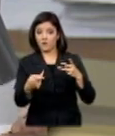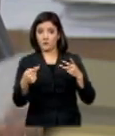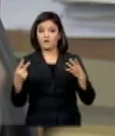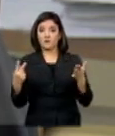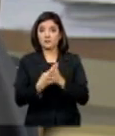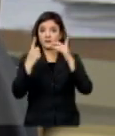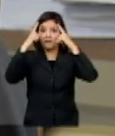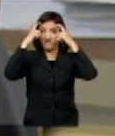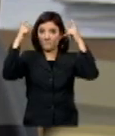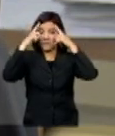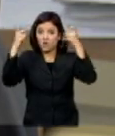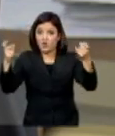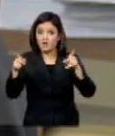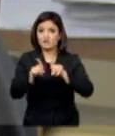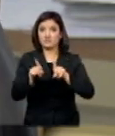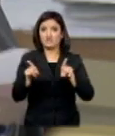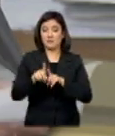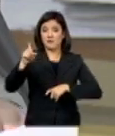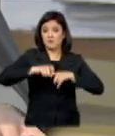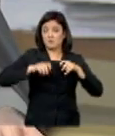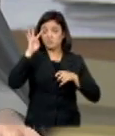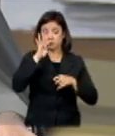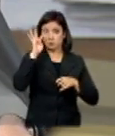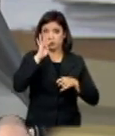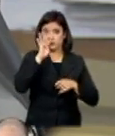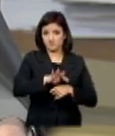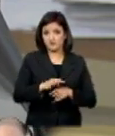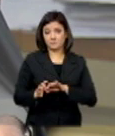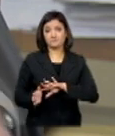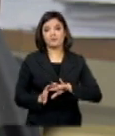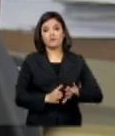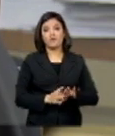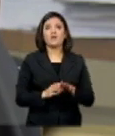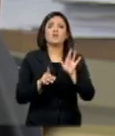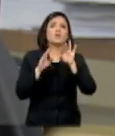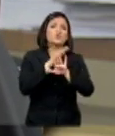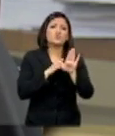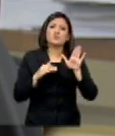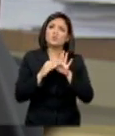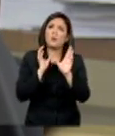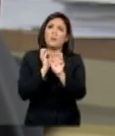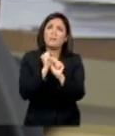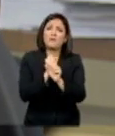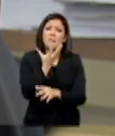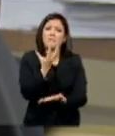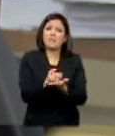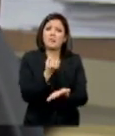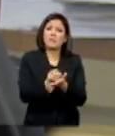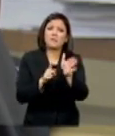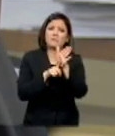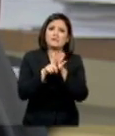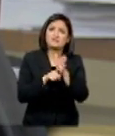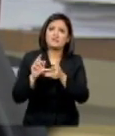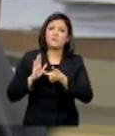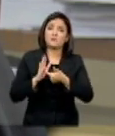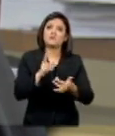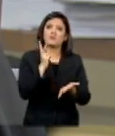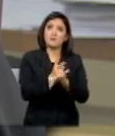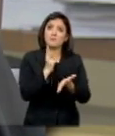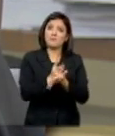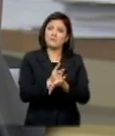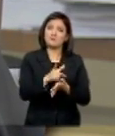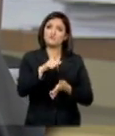abuso sexual estes dados evidenciam que apesar dos avanços previstos na copa